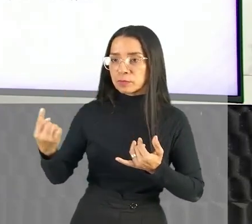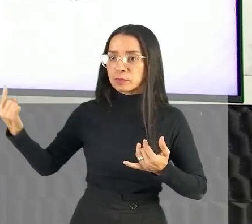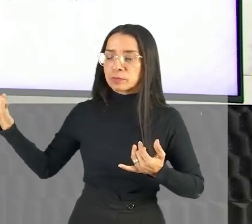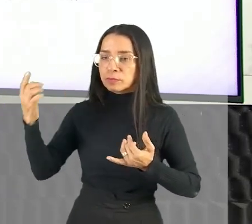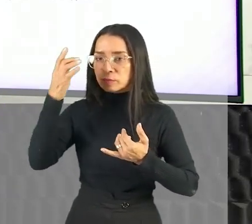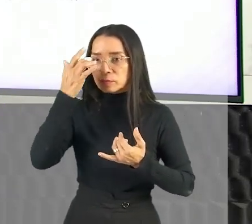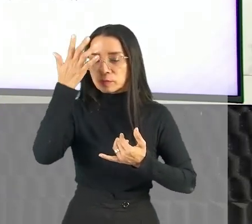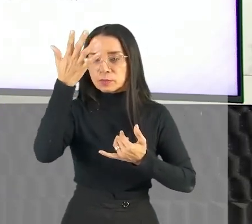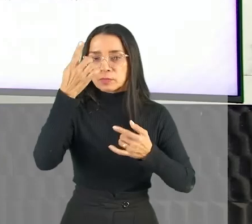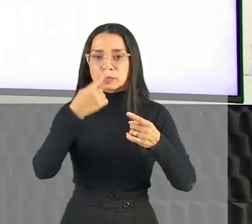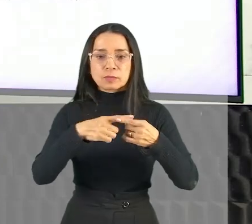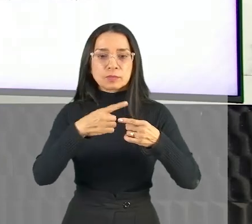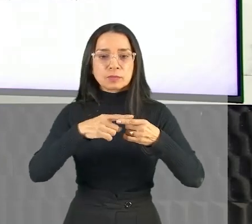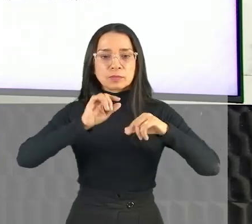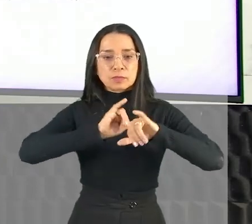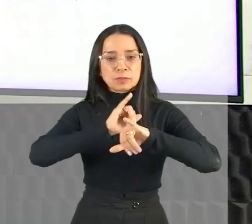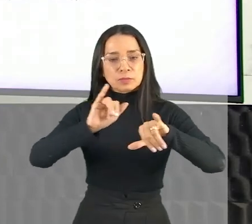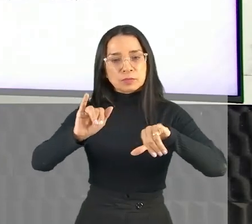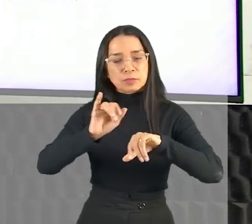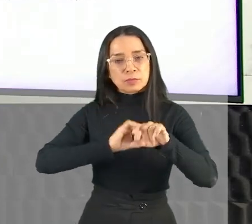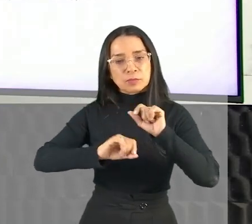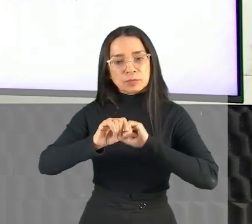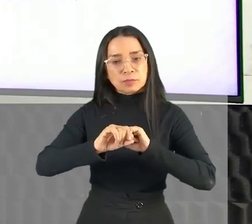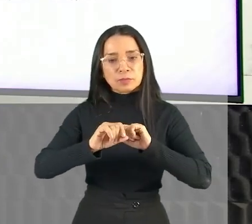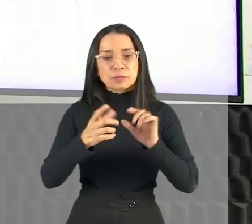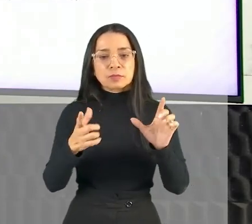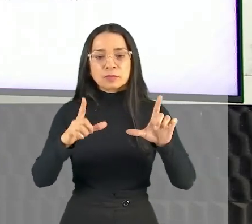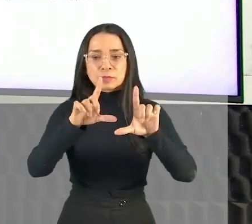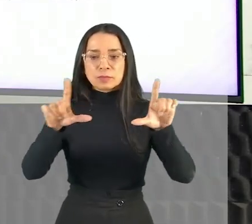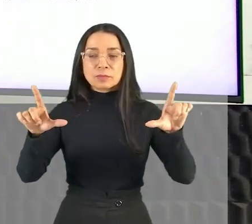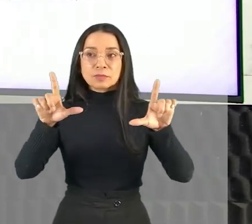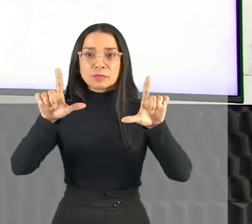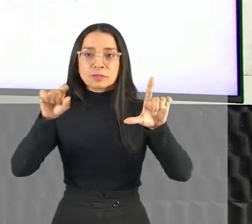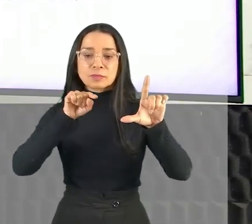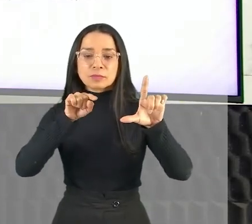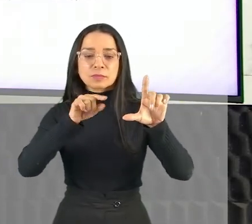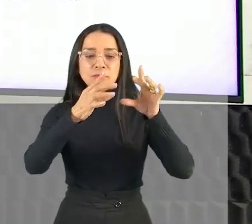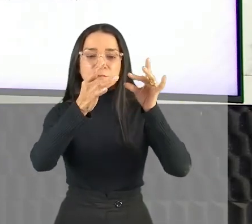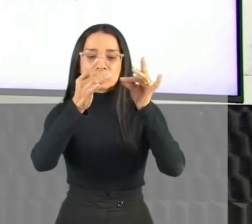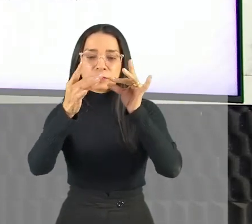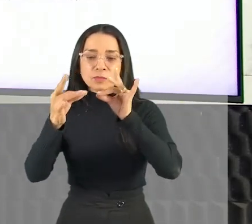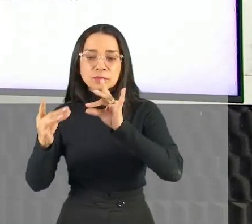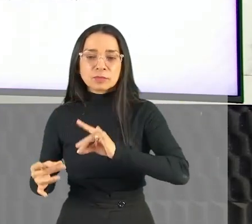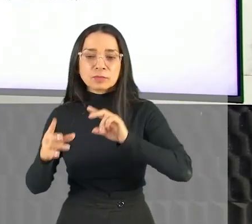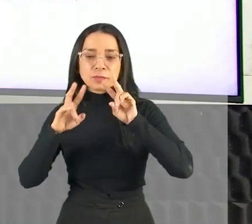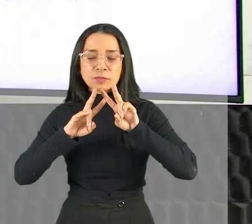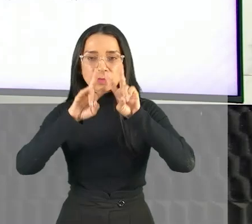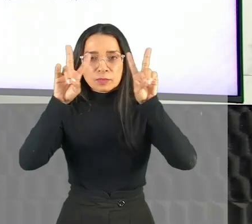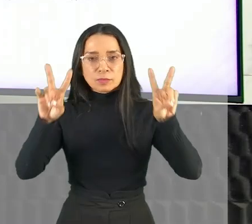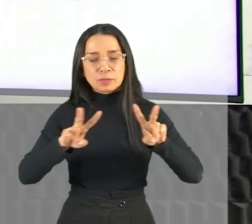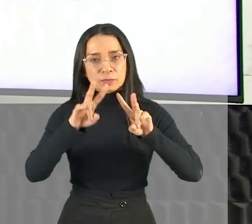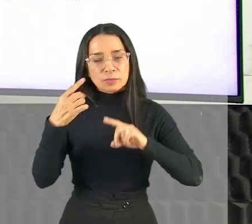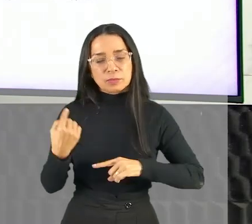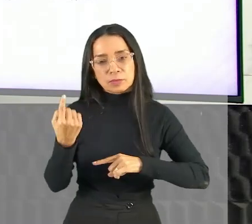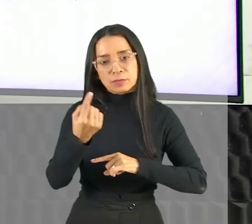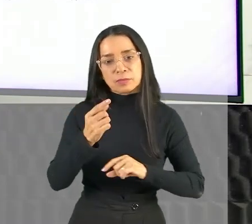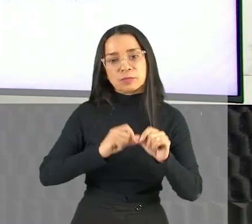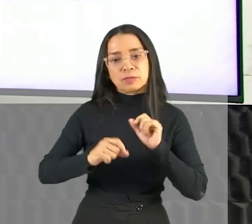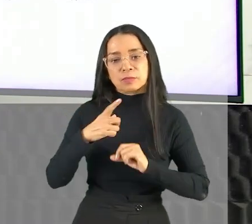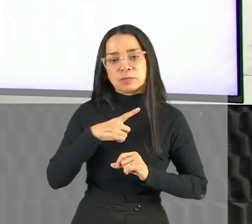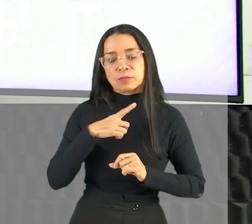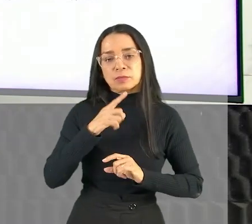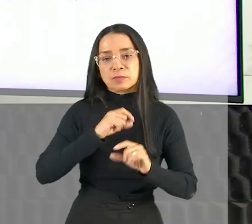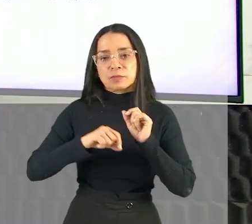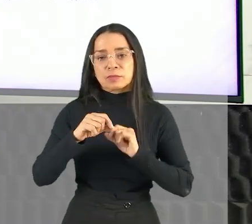porque as informações estão todas assim dispostas, muito bem claras, né, visualmente, a gente só vai